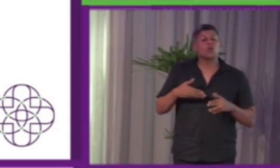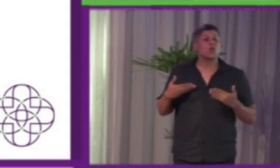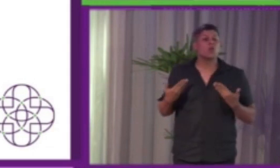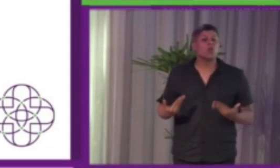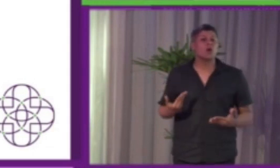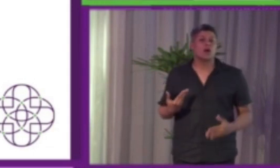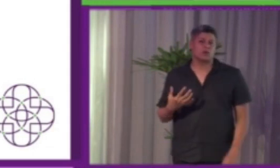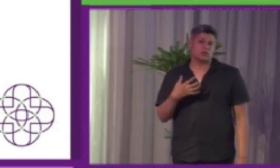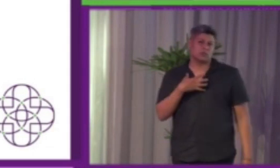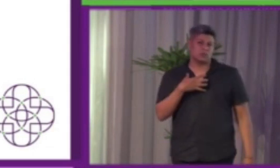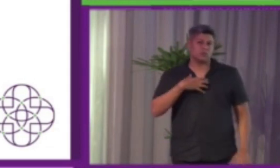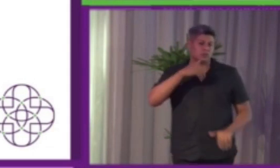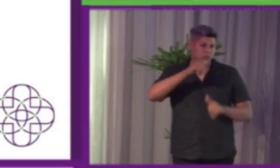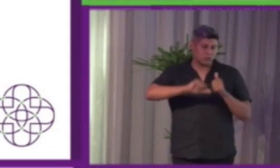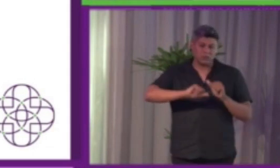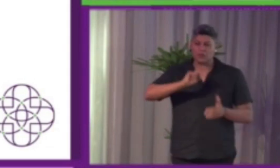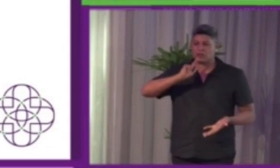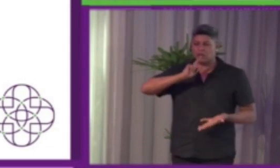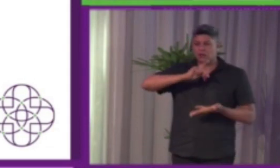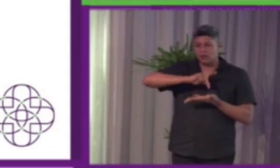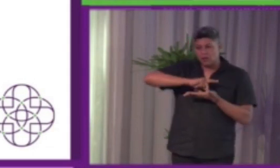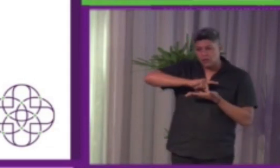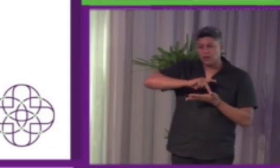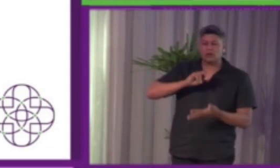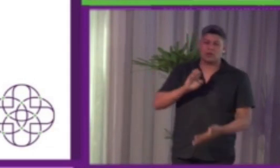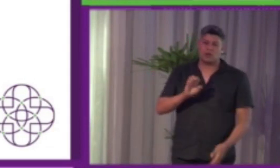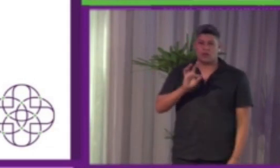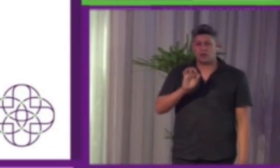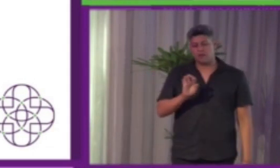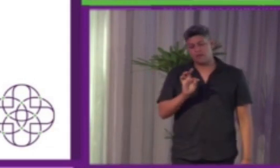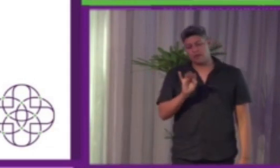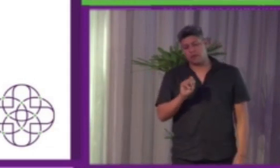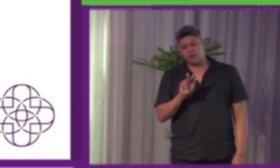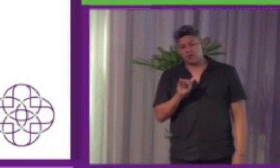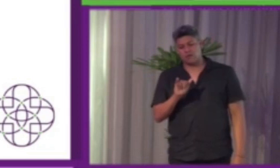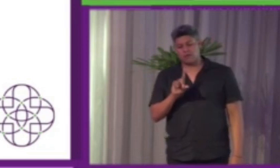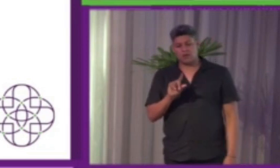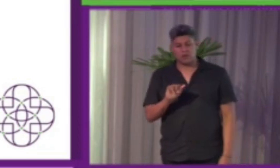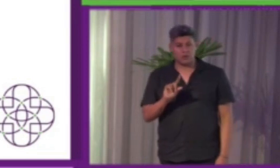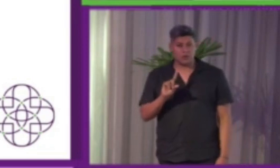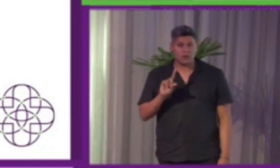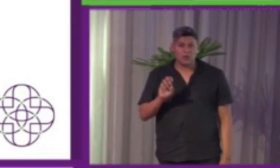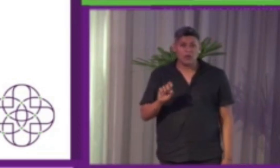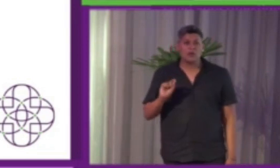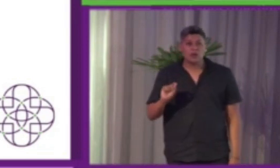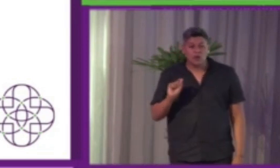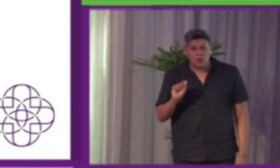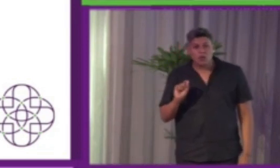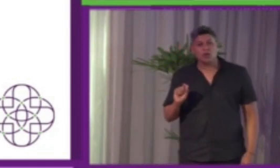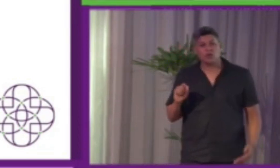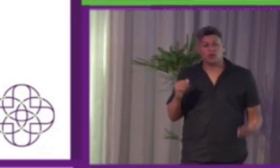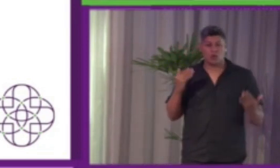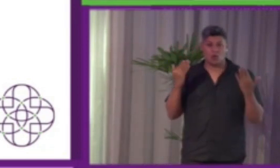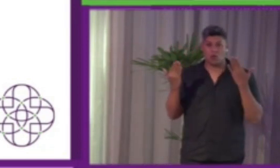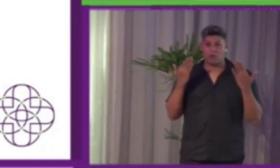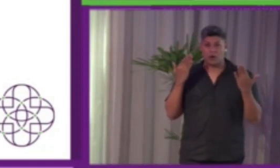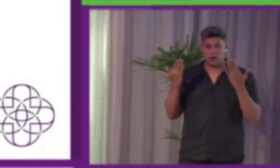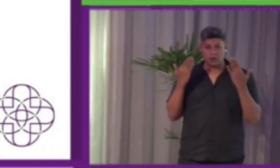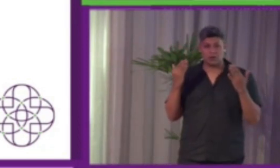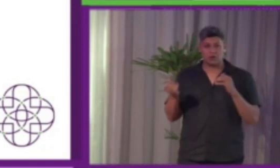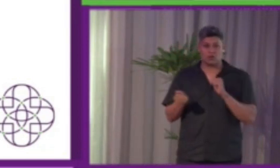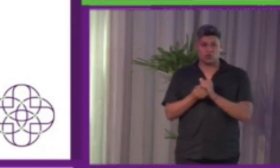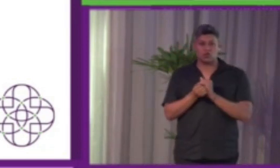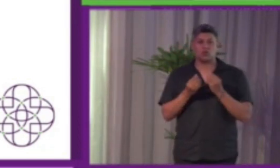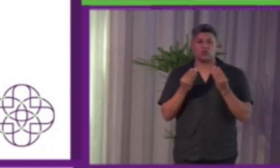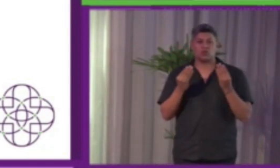critérios? Avaliação de eficácia e efetividade, e aí quando eu digo eficácia e efetividade, seria eficácia e efetividade comparativa com a tecnologia